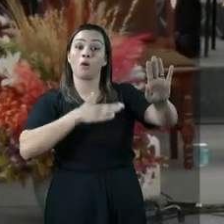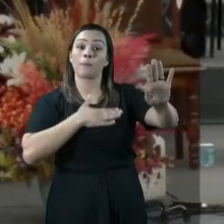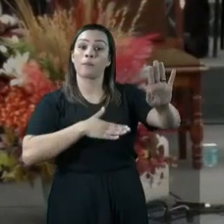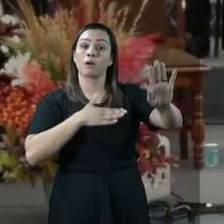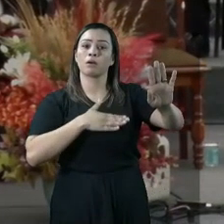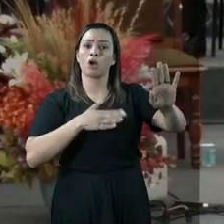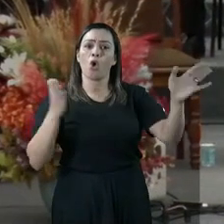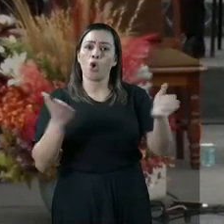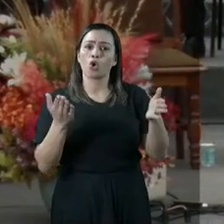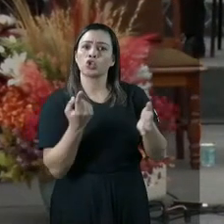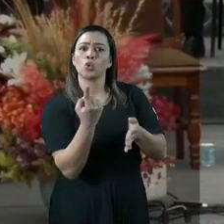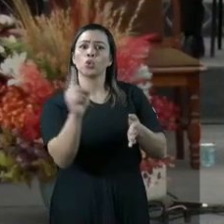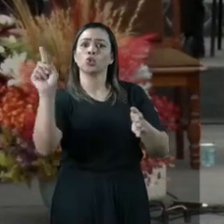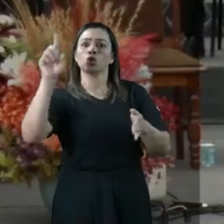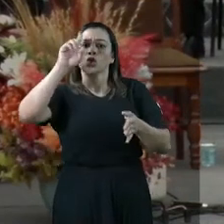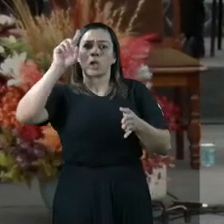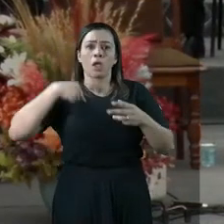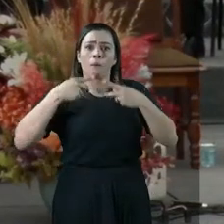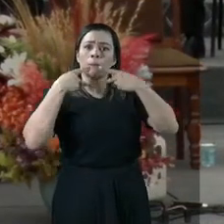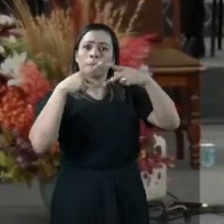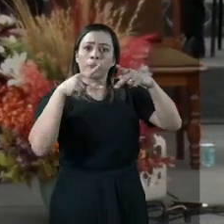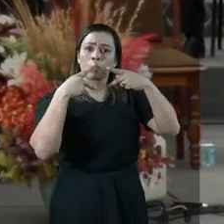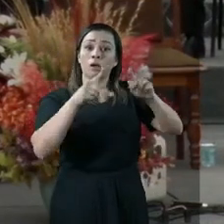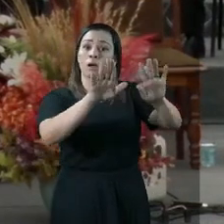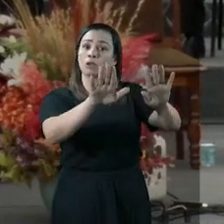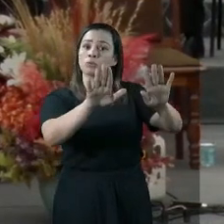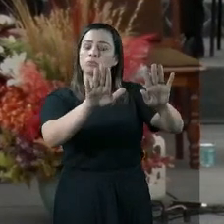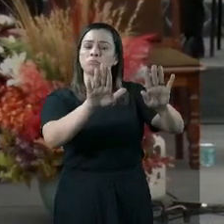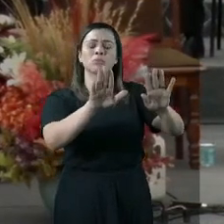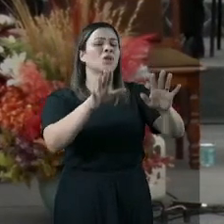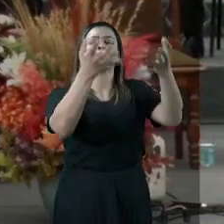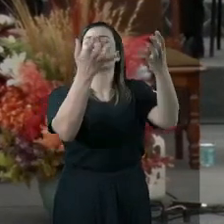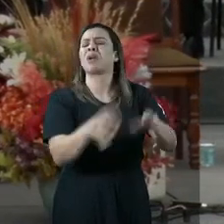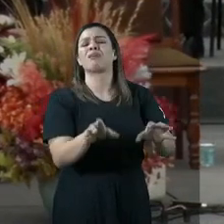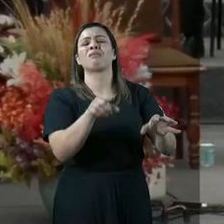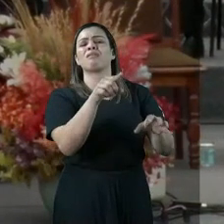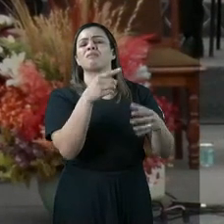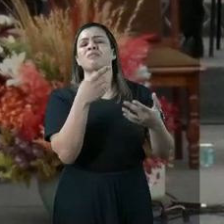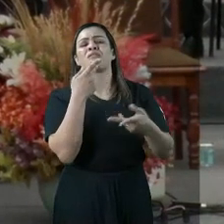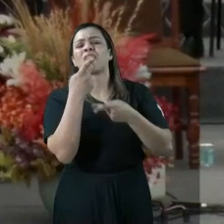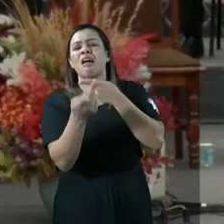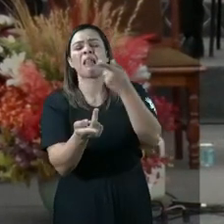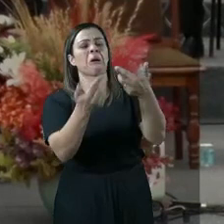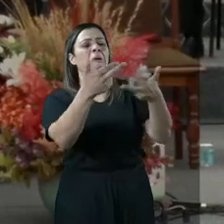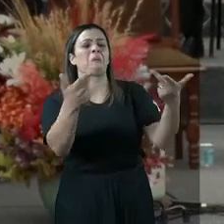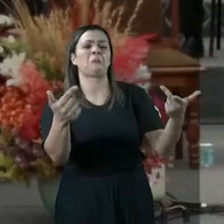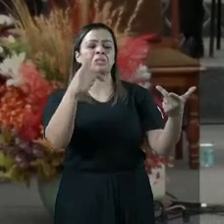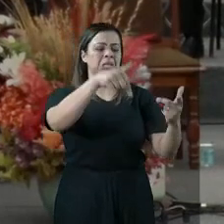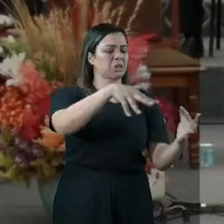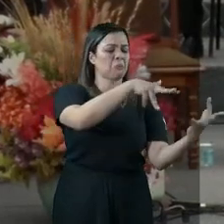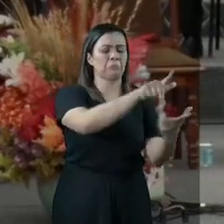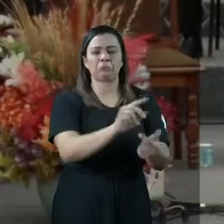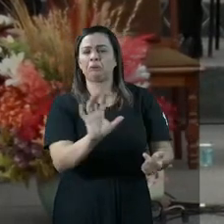não vim aqui na minha última pregação antes de voltar para a destra do Pai para encher a mente de vocês de governança terrena. O